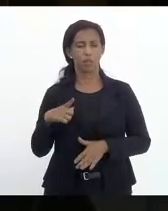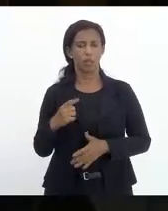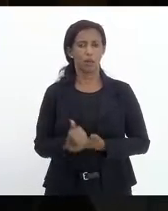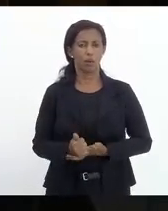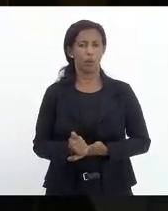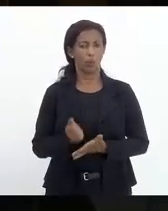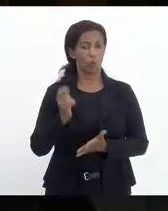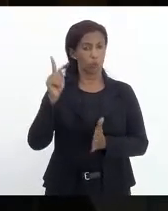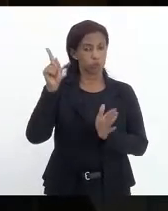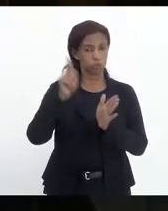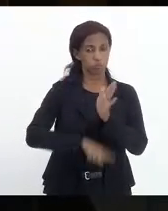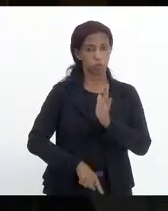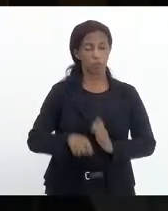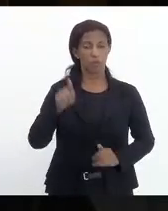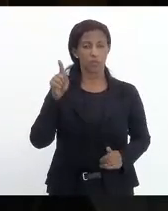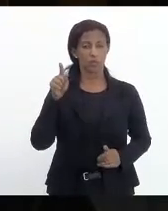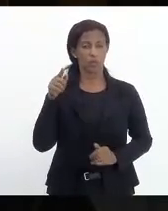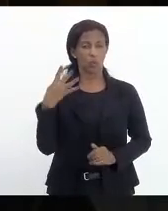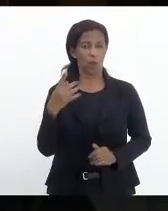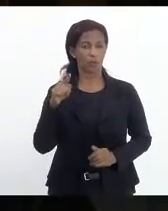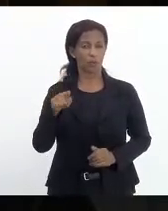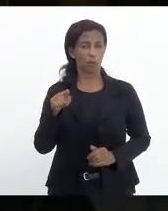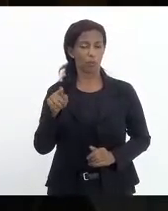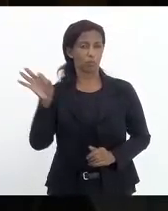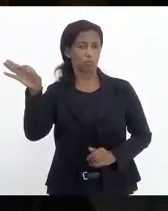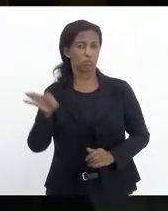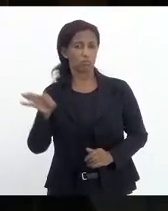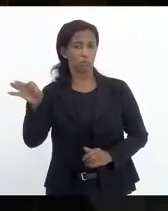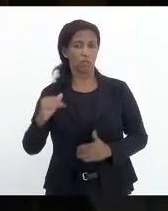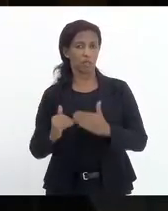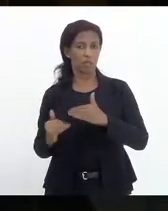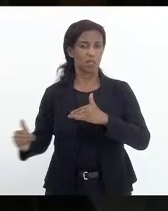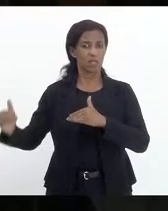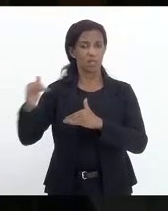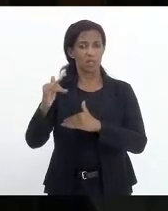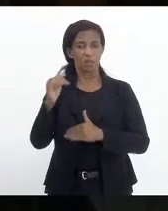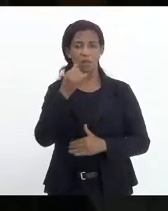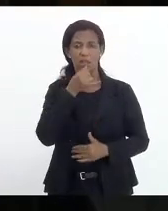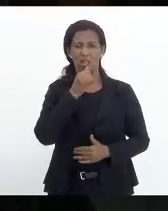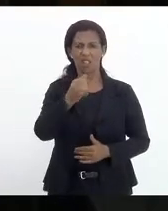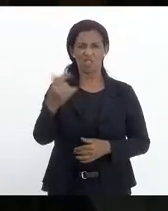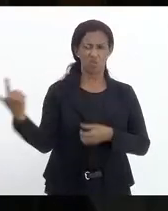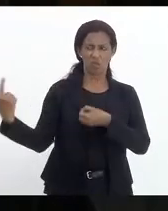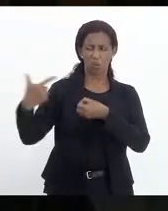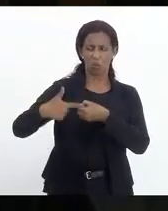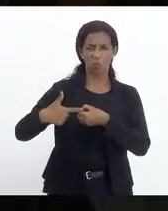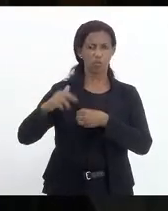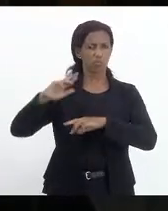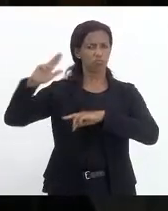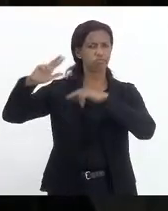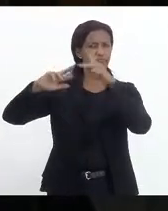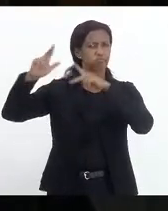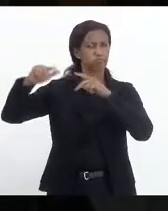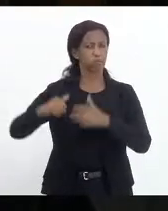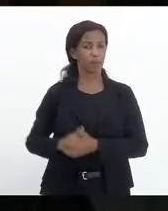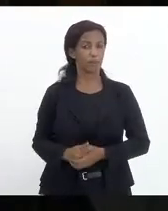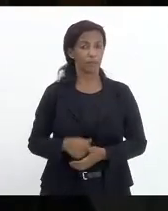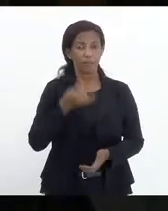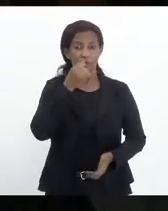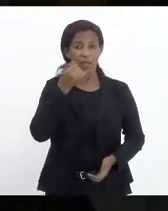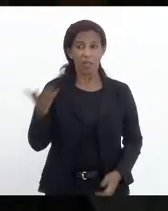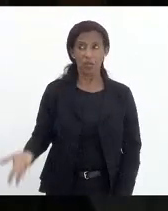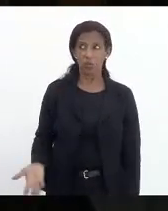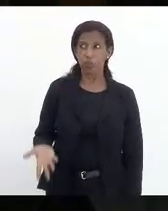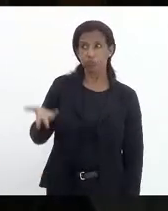pontos percentuais a maior em cima do gasto de energia combustíveis etc o preço da